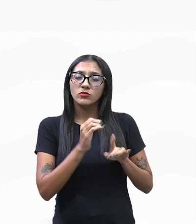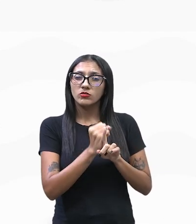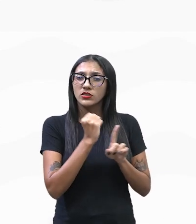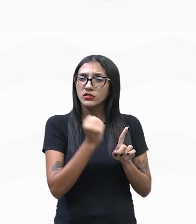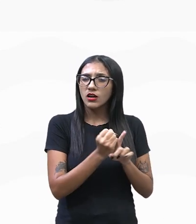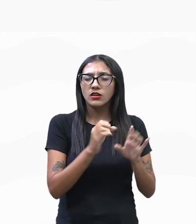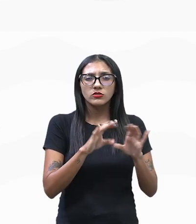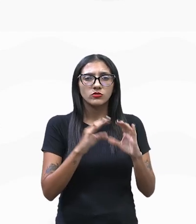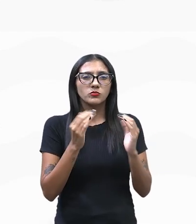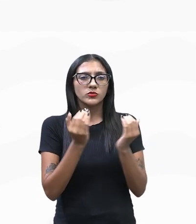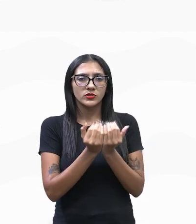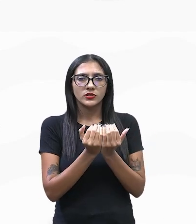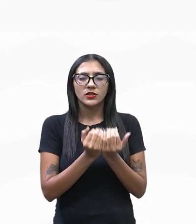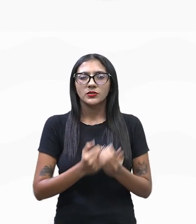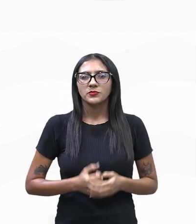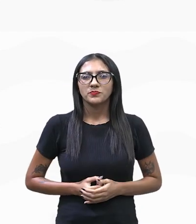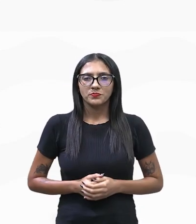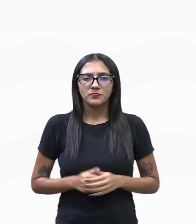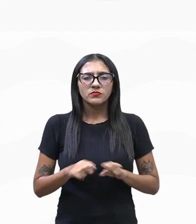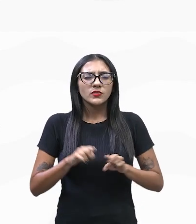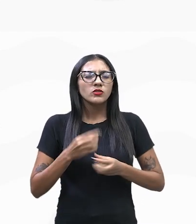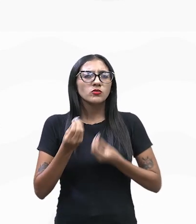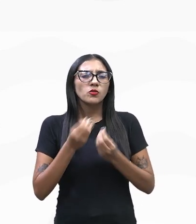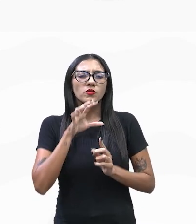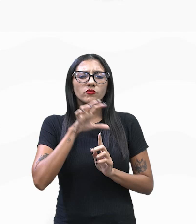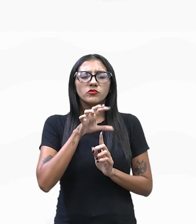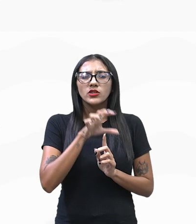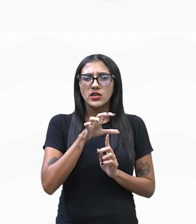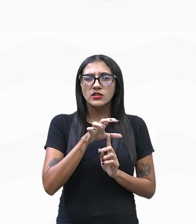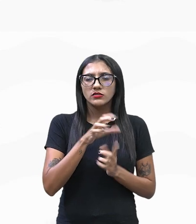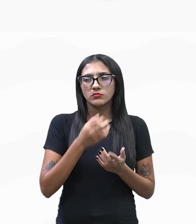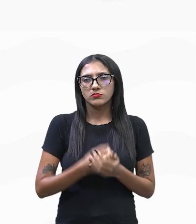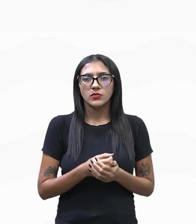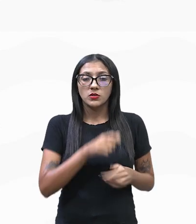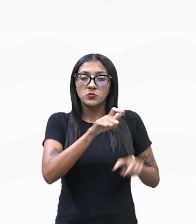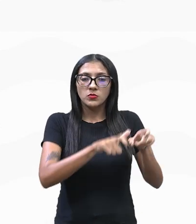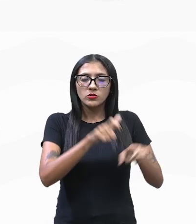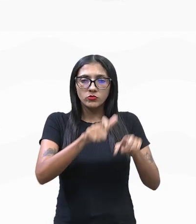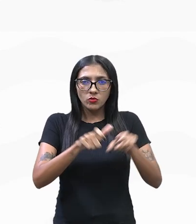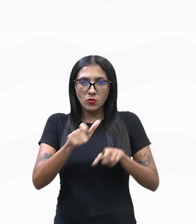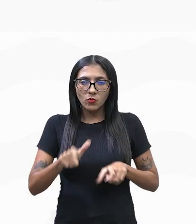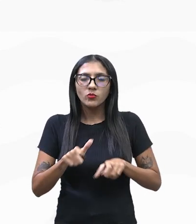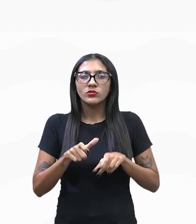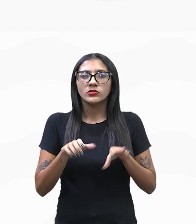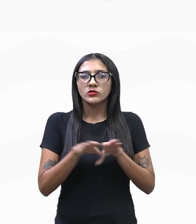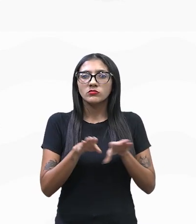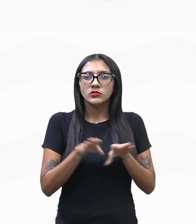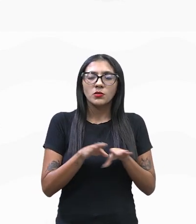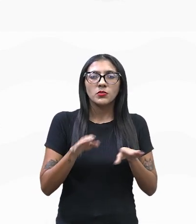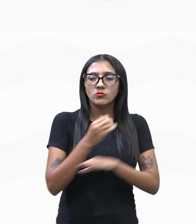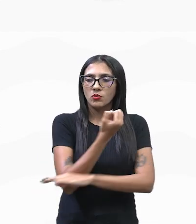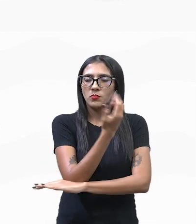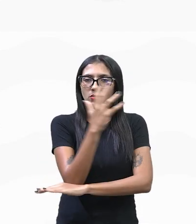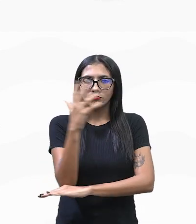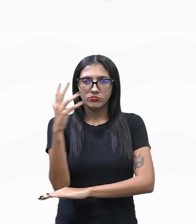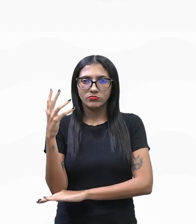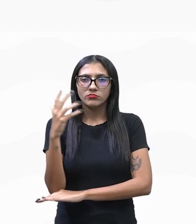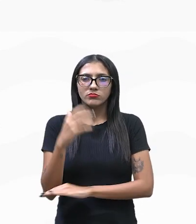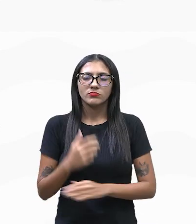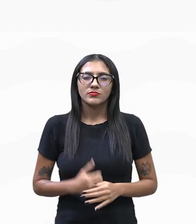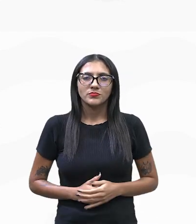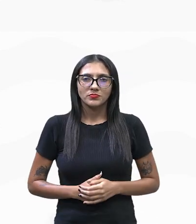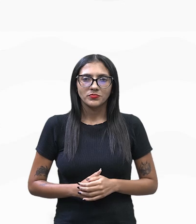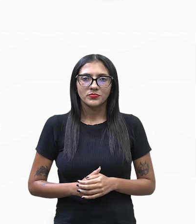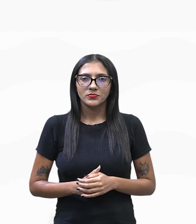sociedade aí, o impacto positivo na questão da sociedade, né, e do meio ambiente. Além de que